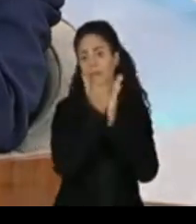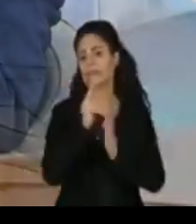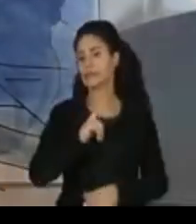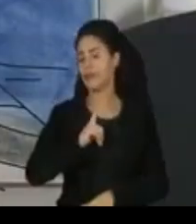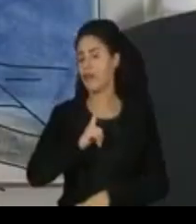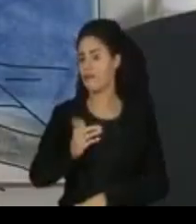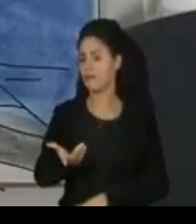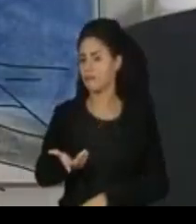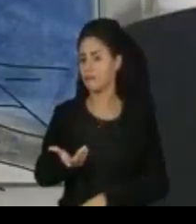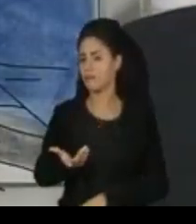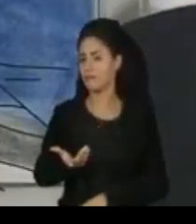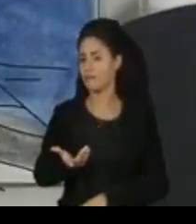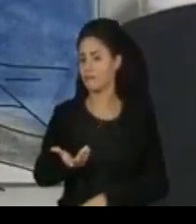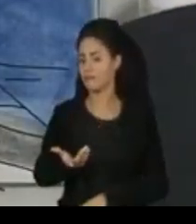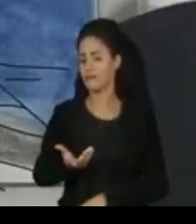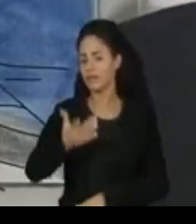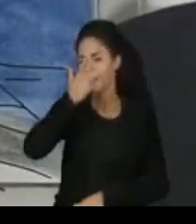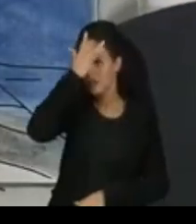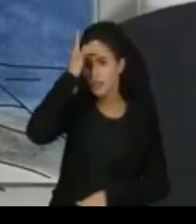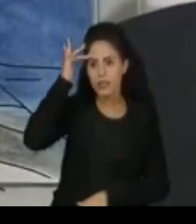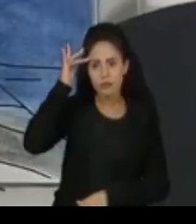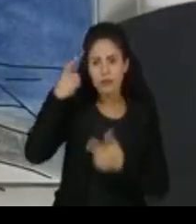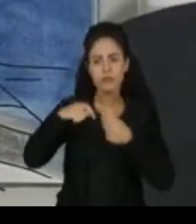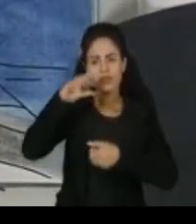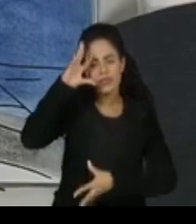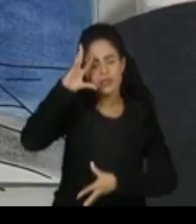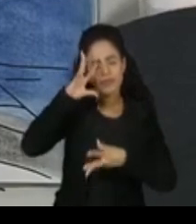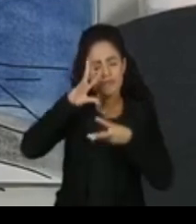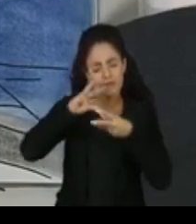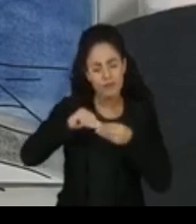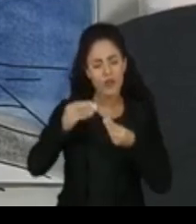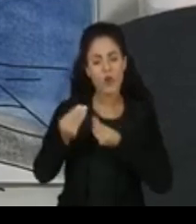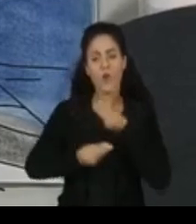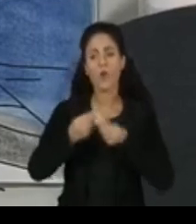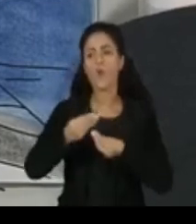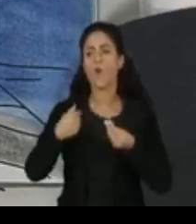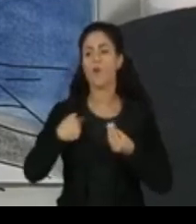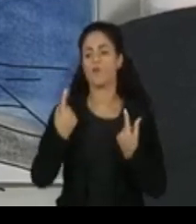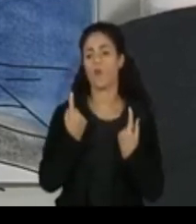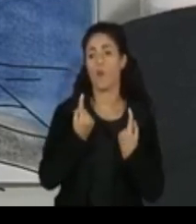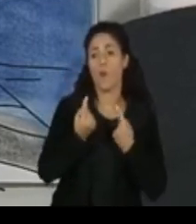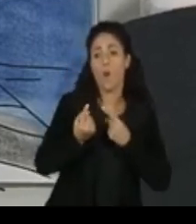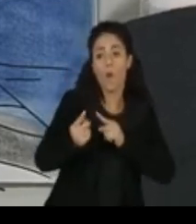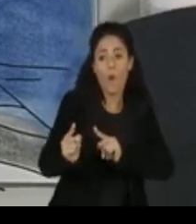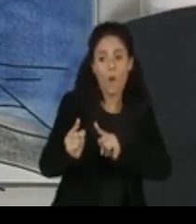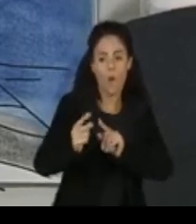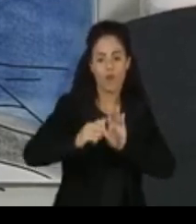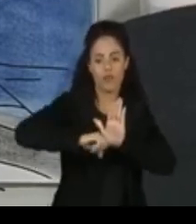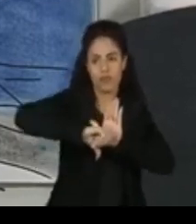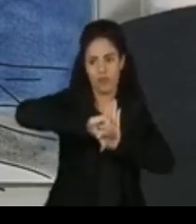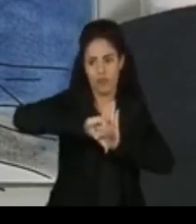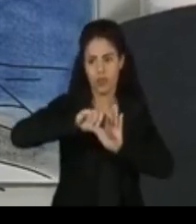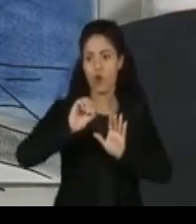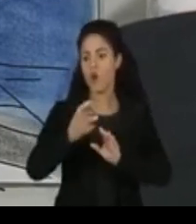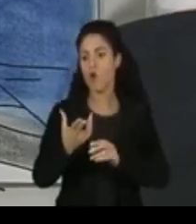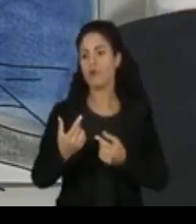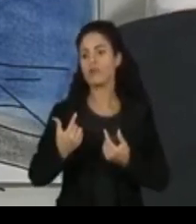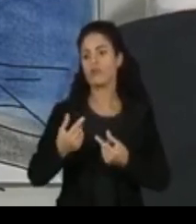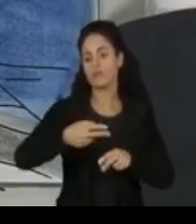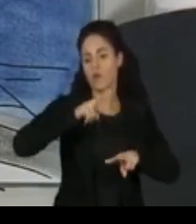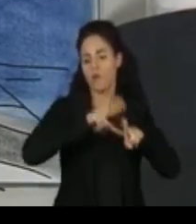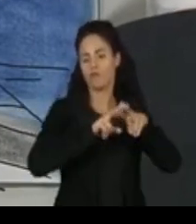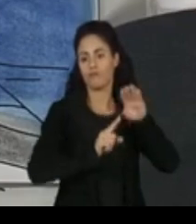perversa e as pessoas precisam entender que ser contra a criminalização ser contra prender a